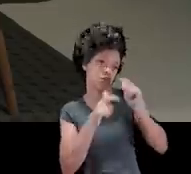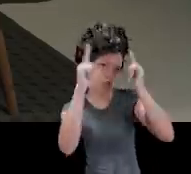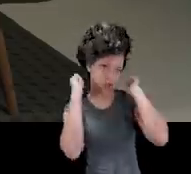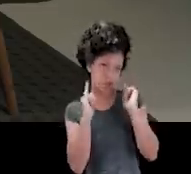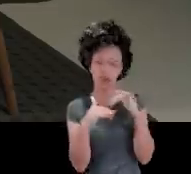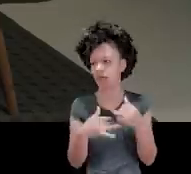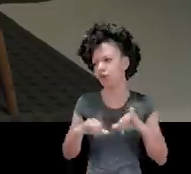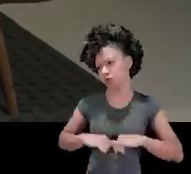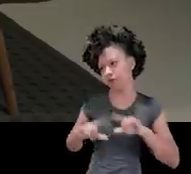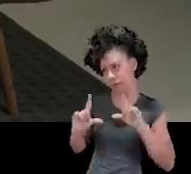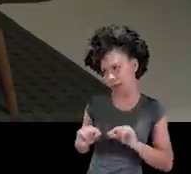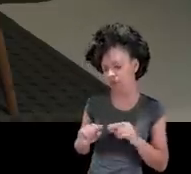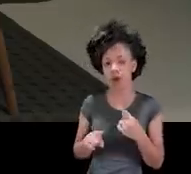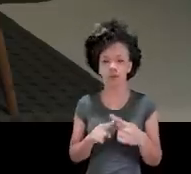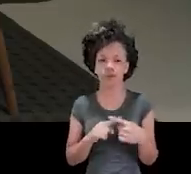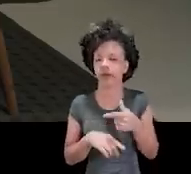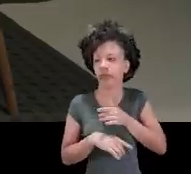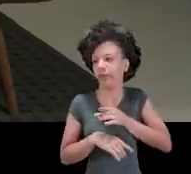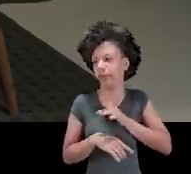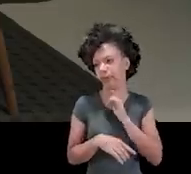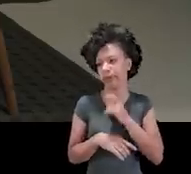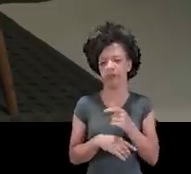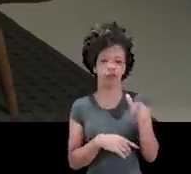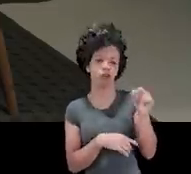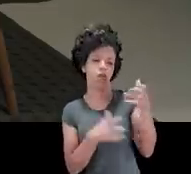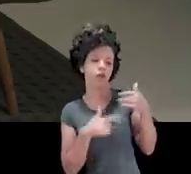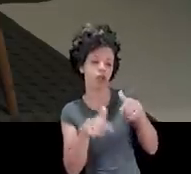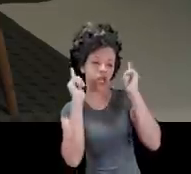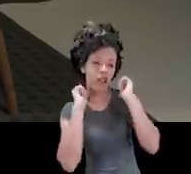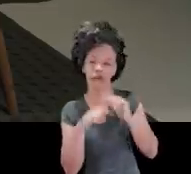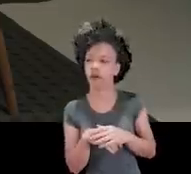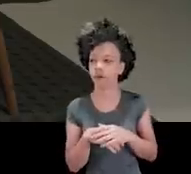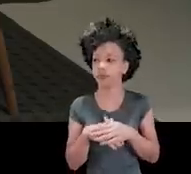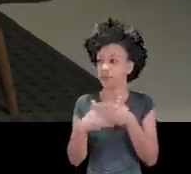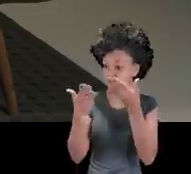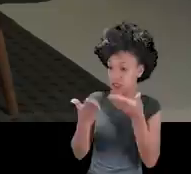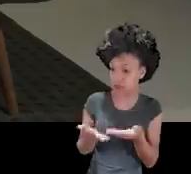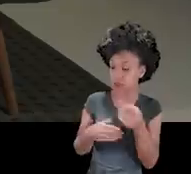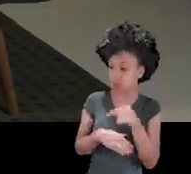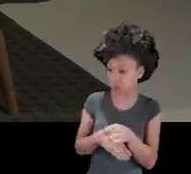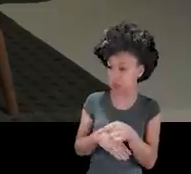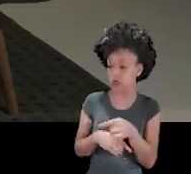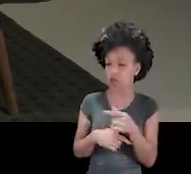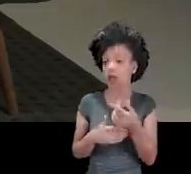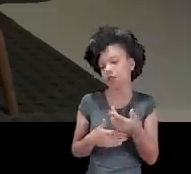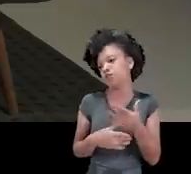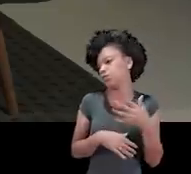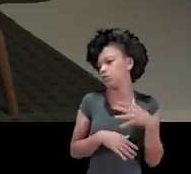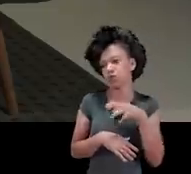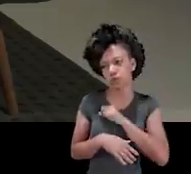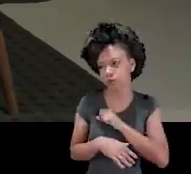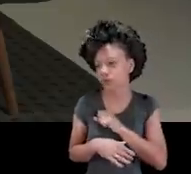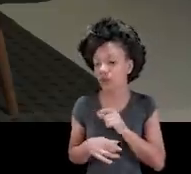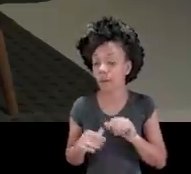devem sofrer menos, porque ninguém escolhe sofrer, né? Você fala, pô, quero ser careca, e você tá aqui porque você, além de ser um cara que todo mundo gosta muito,